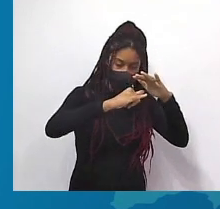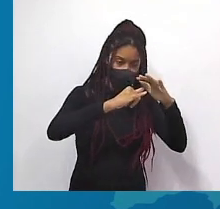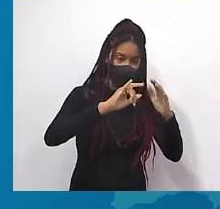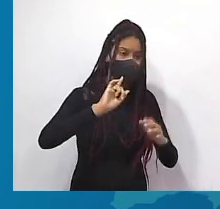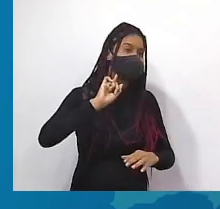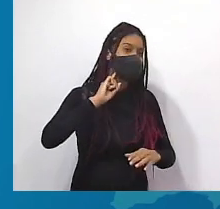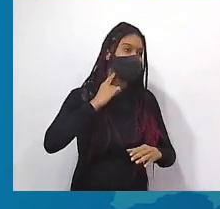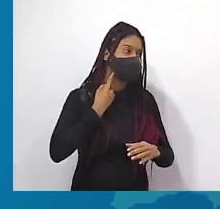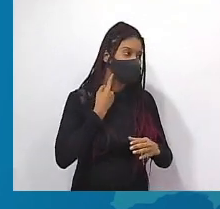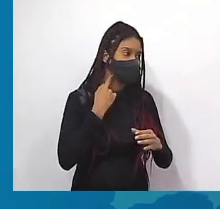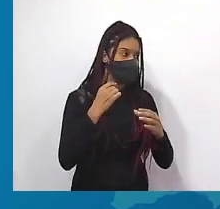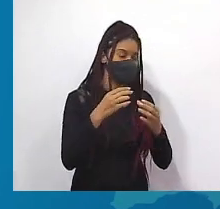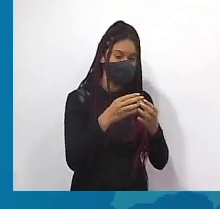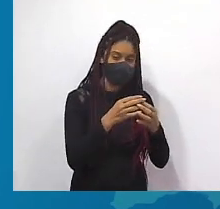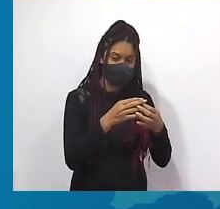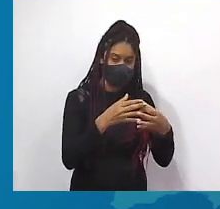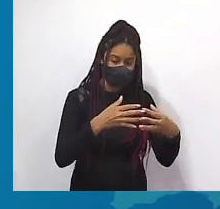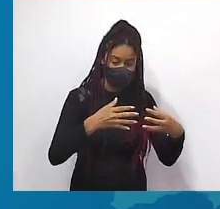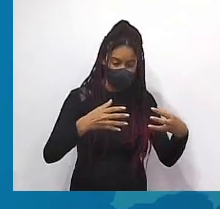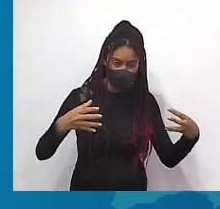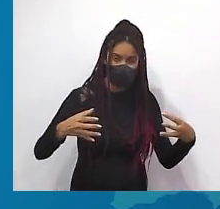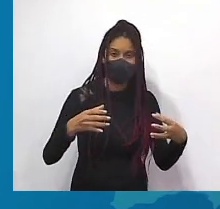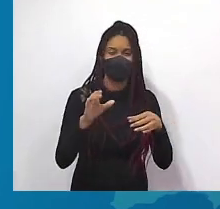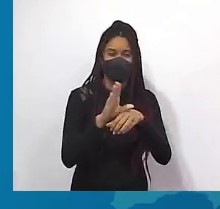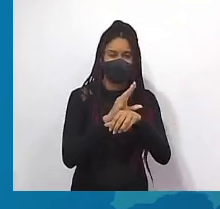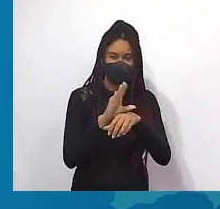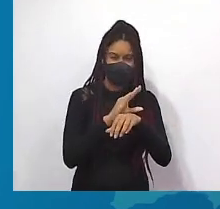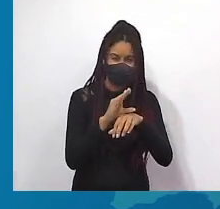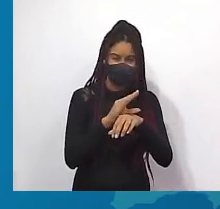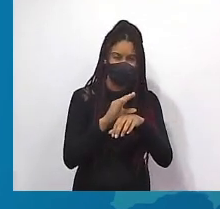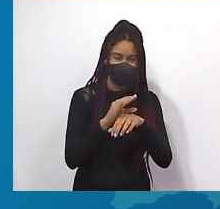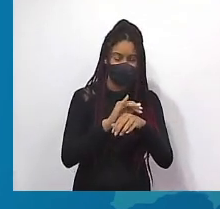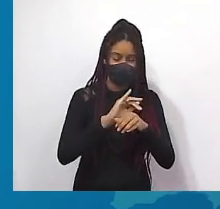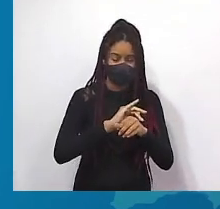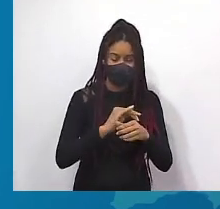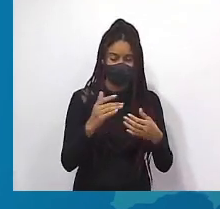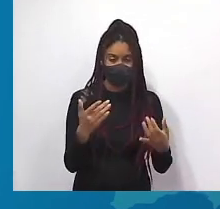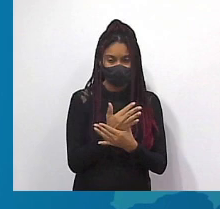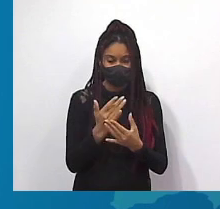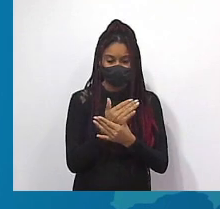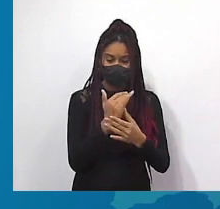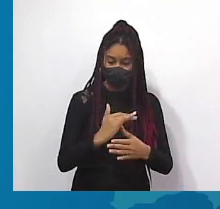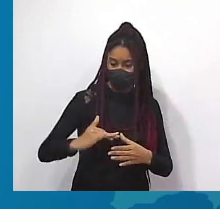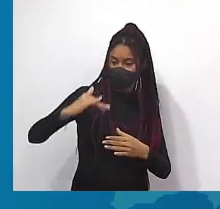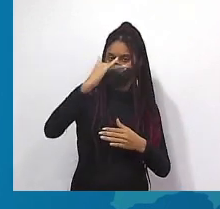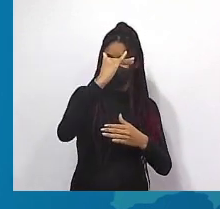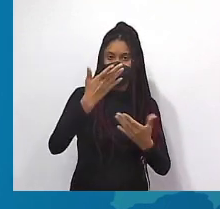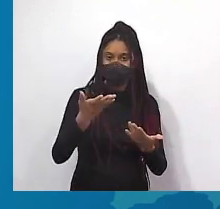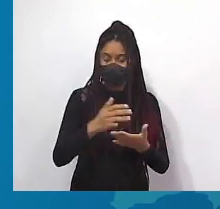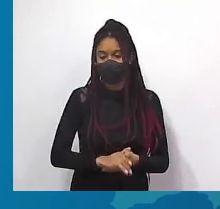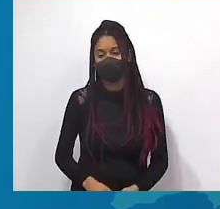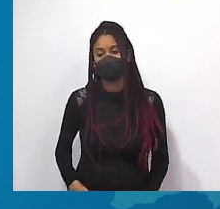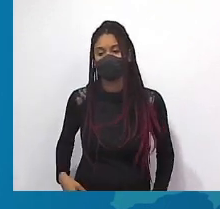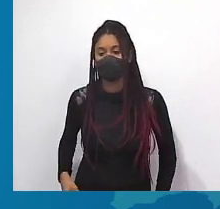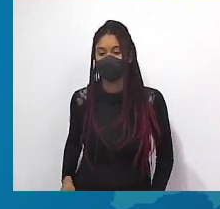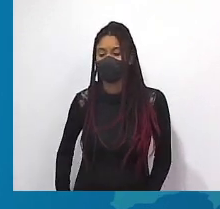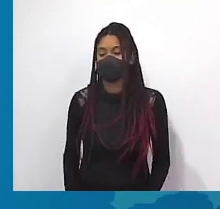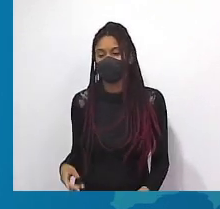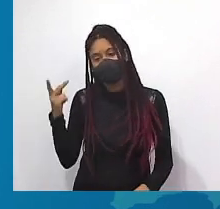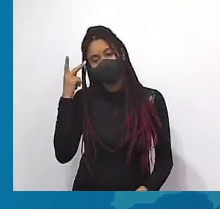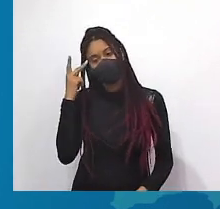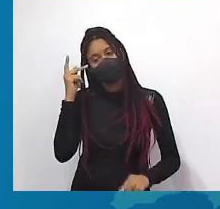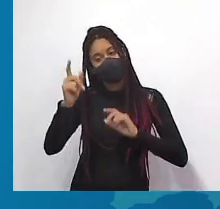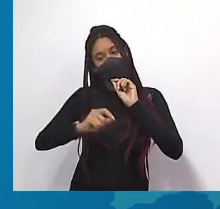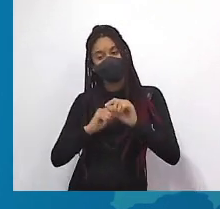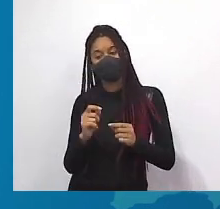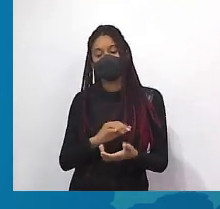Que aí tem aquela camada de cinza em cima da cidade de São Paulo. O que é isso? São Paulo ele fica rodeado